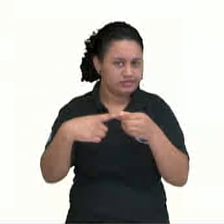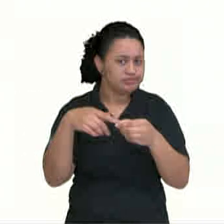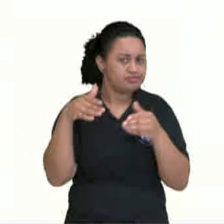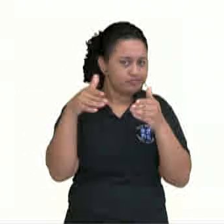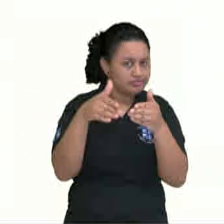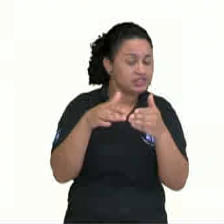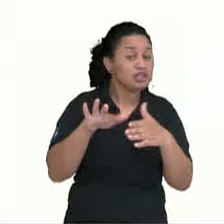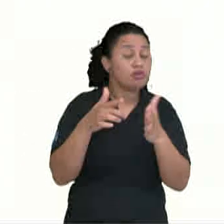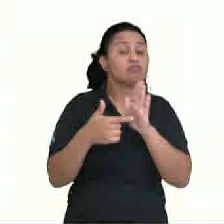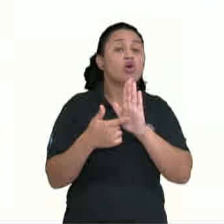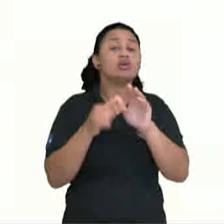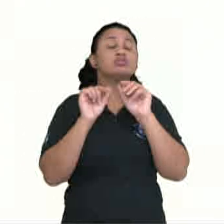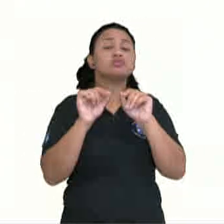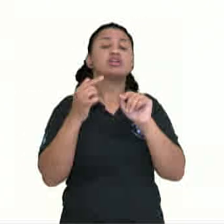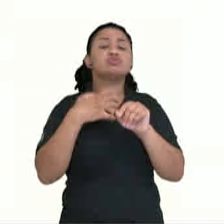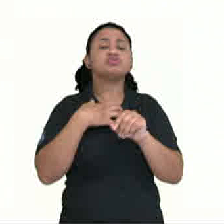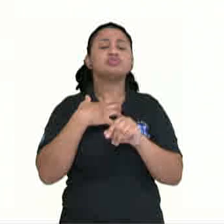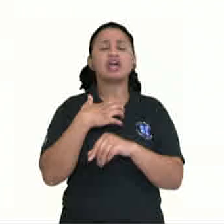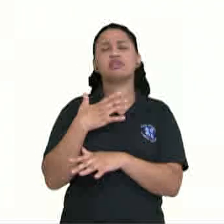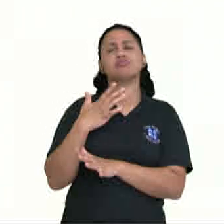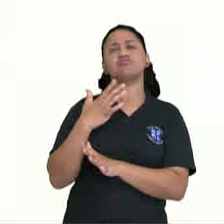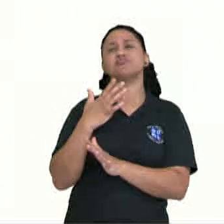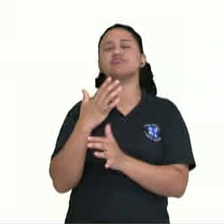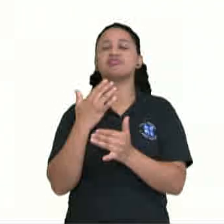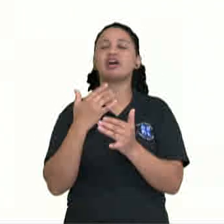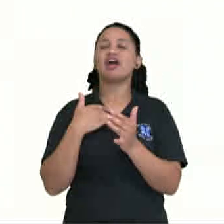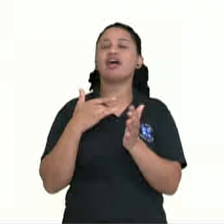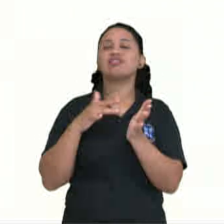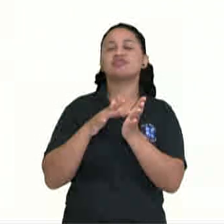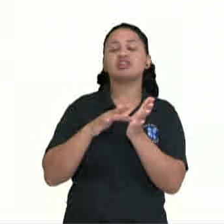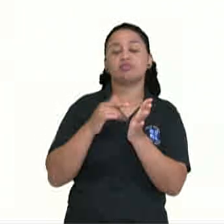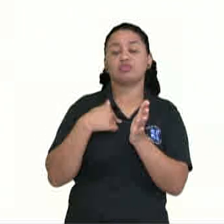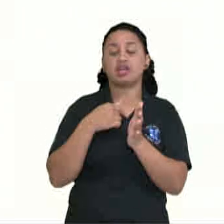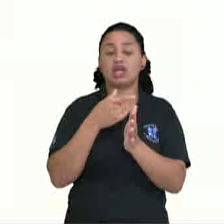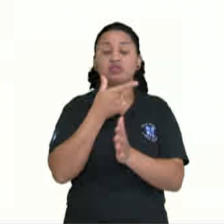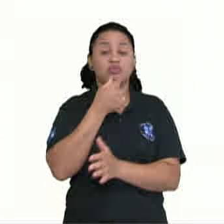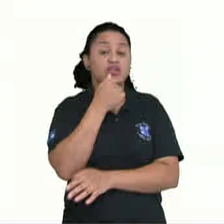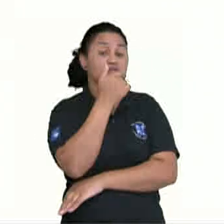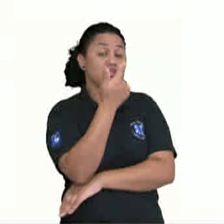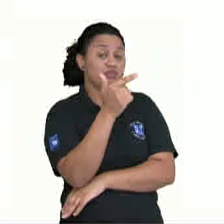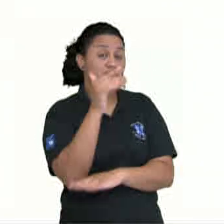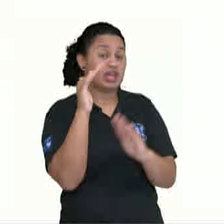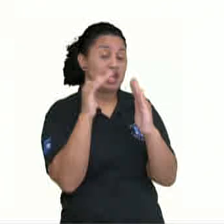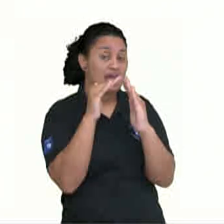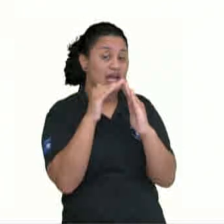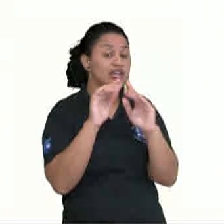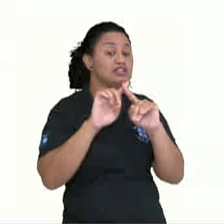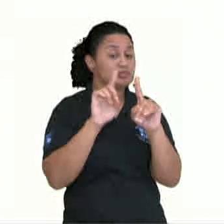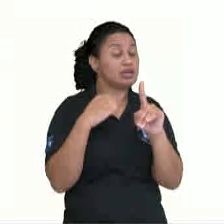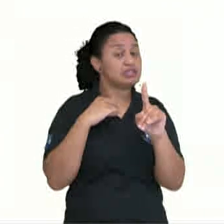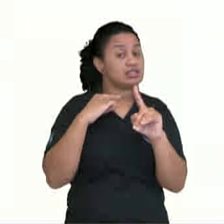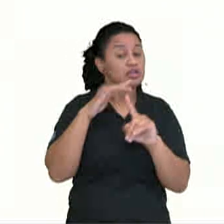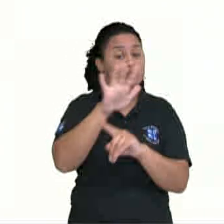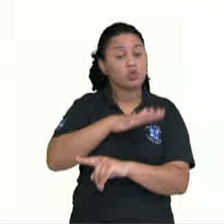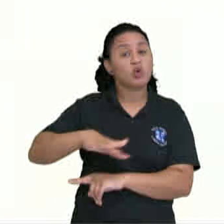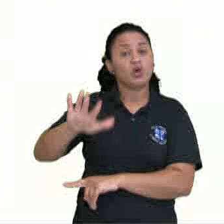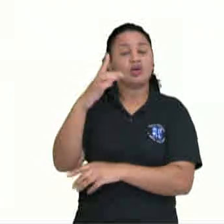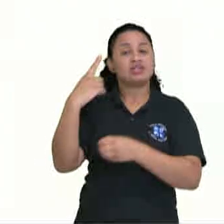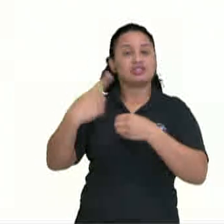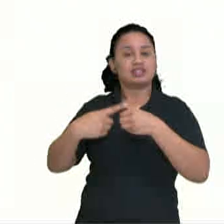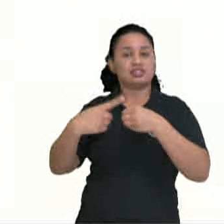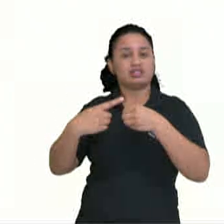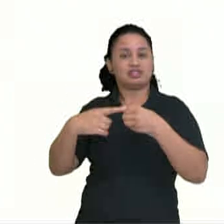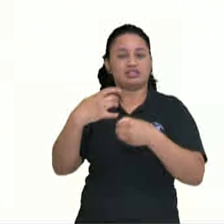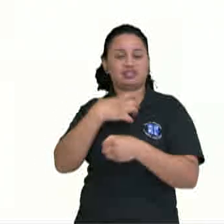específico, o efeito retórico é irônico, uma vez que os meninos que não têm casa têm toda a cidade de Salvador à